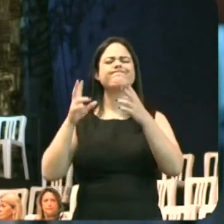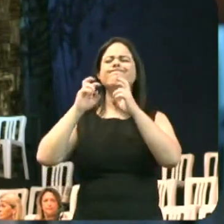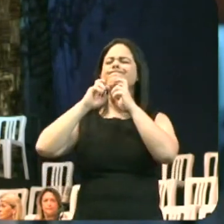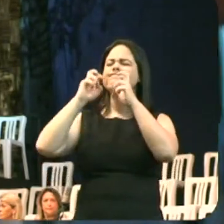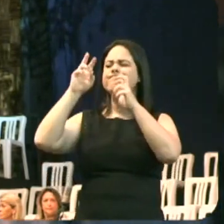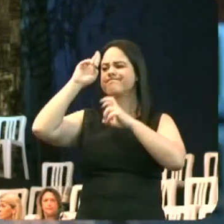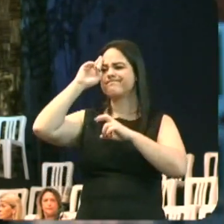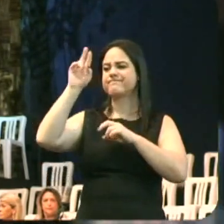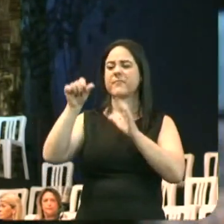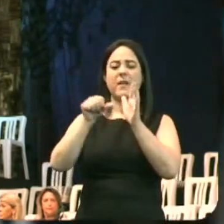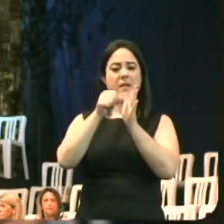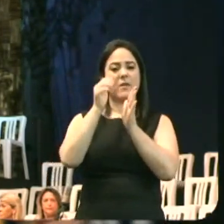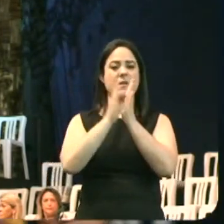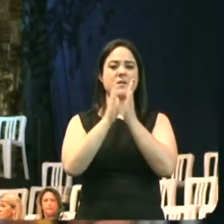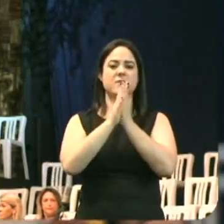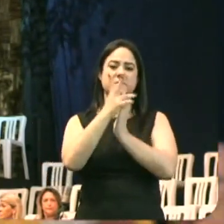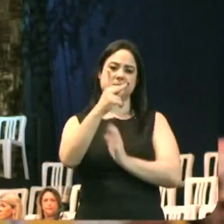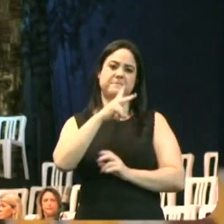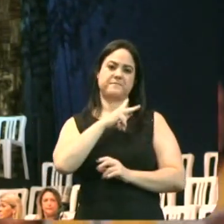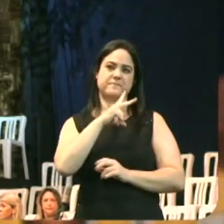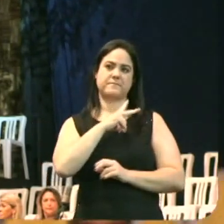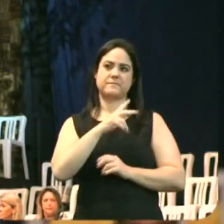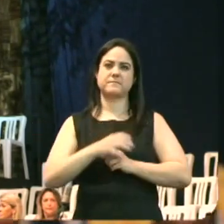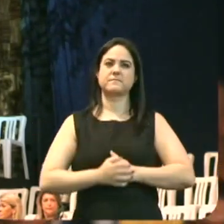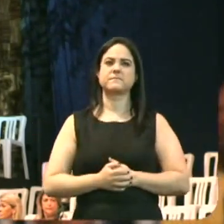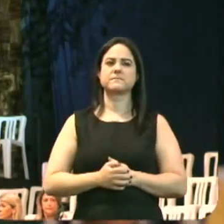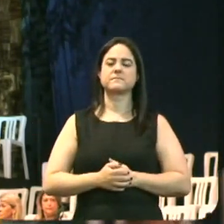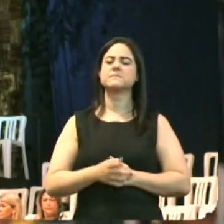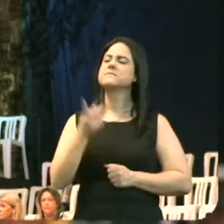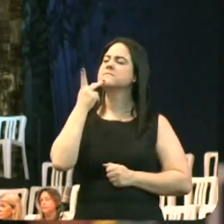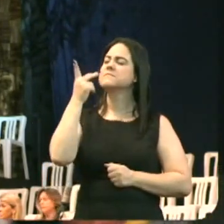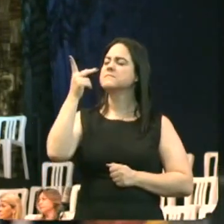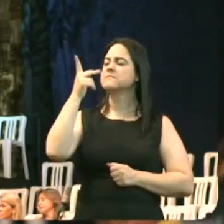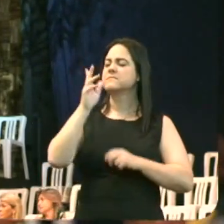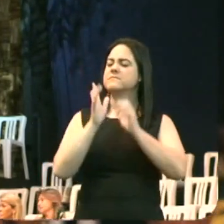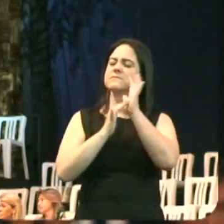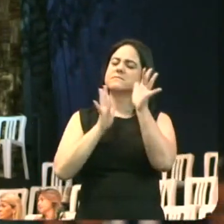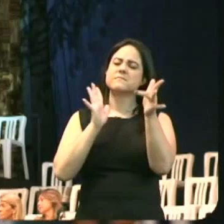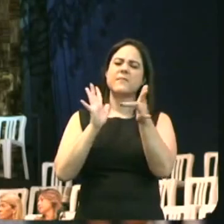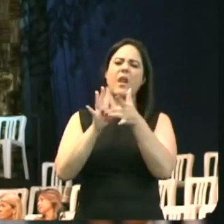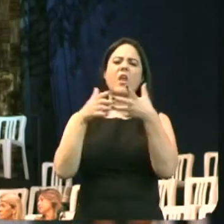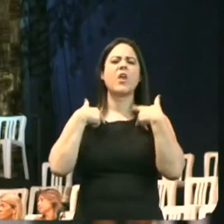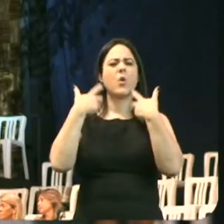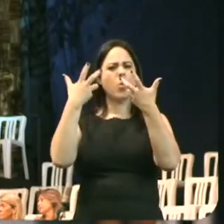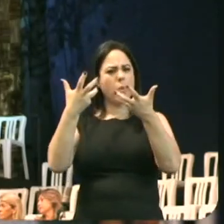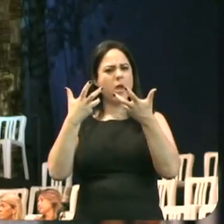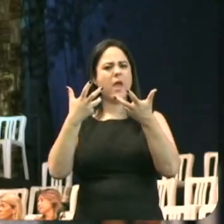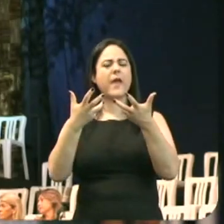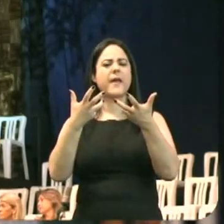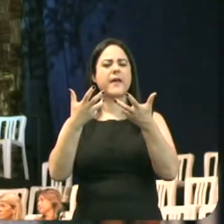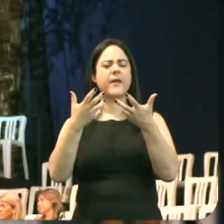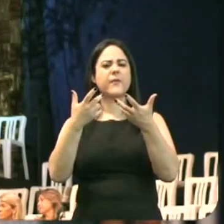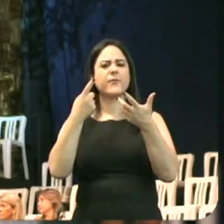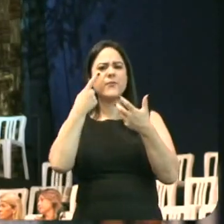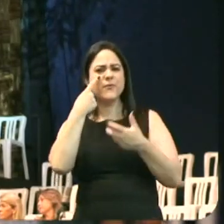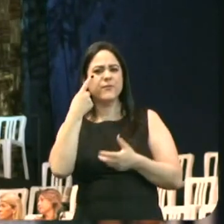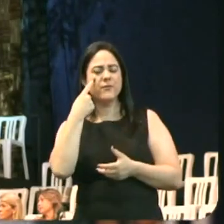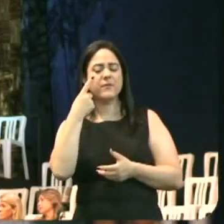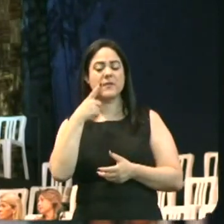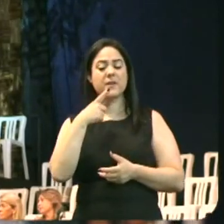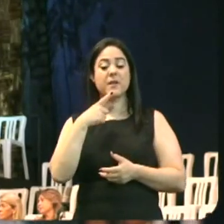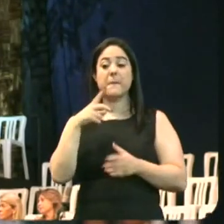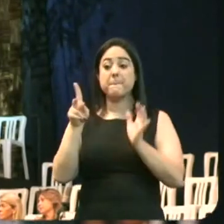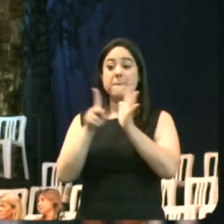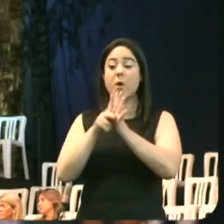A primeira oração é tua, tá bom? Diz para Jesus: Jesus, eu quero ver a vida com os